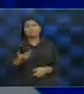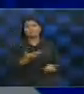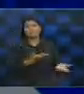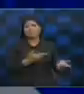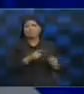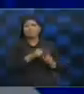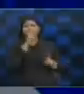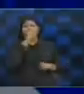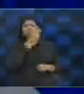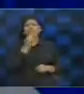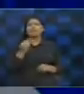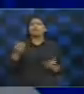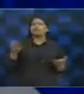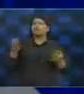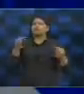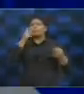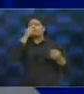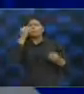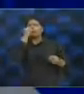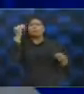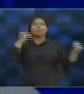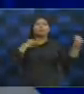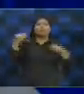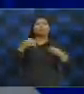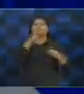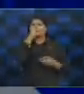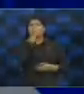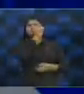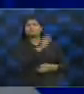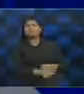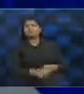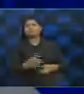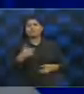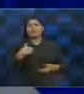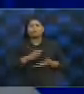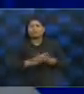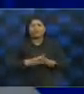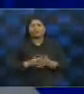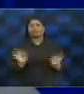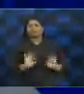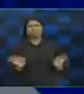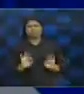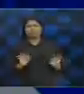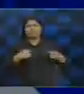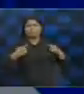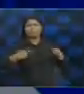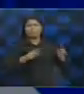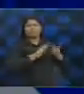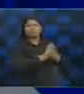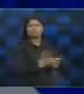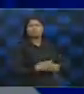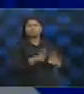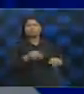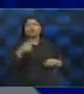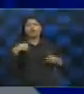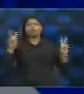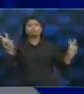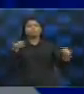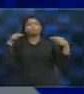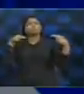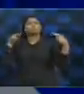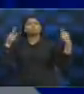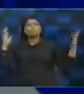grupo político faz com a minha família. Eu não fiz nada com a dele porque não sou de fazer isso. Sou uma pessoa de embates frontais e sempre frontais, sempre olho no olho, porque eu